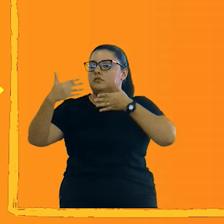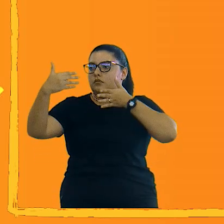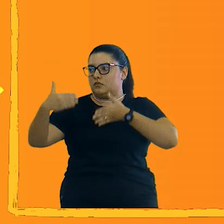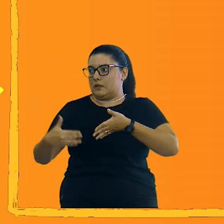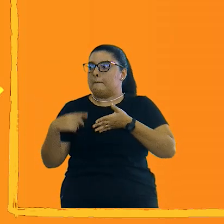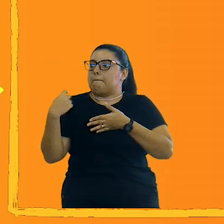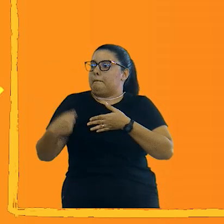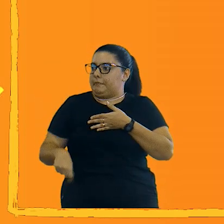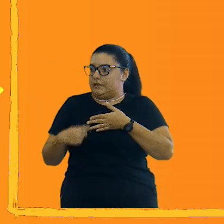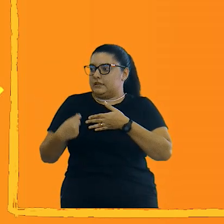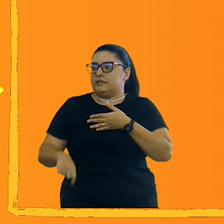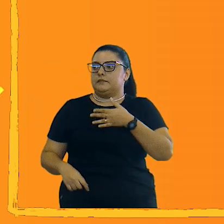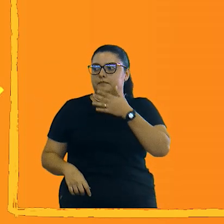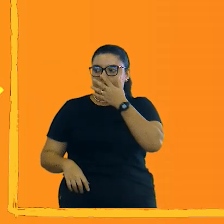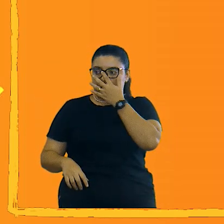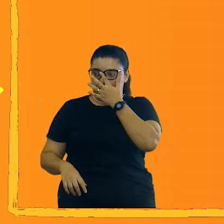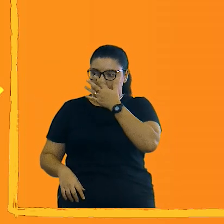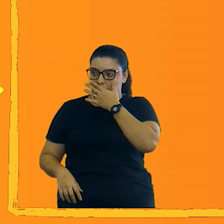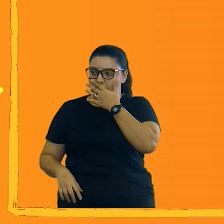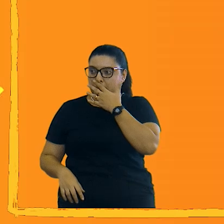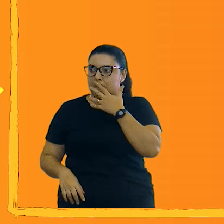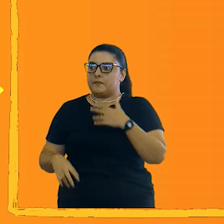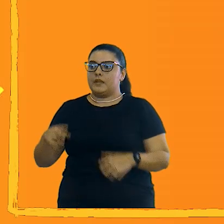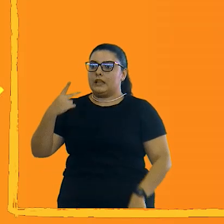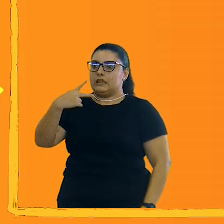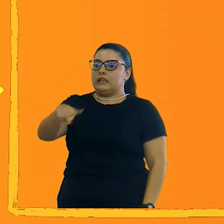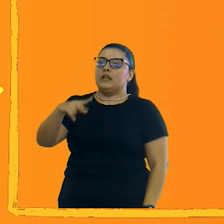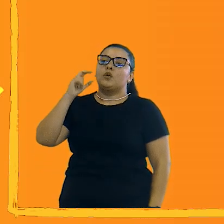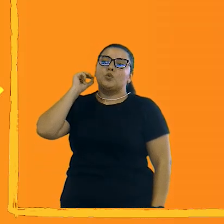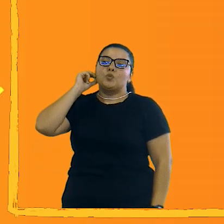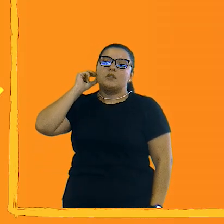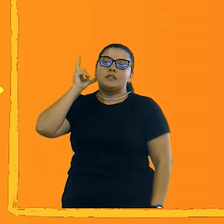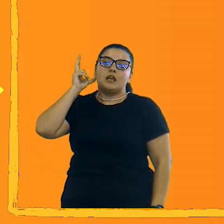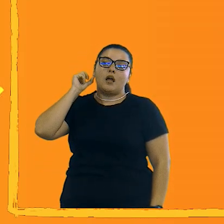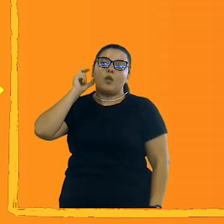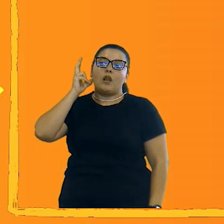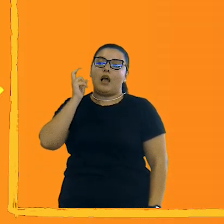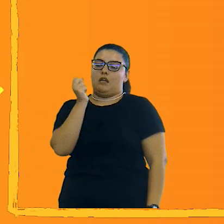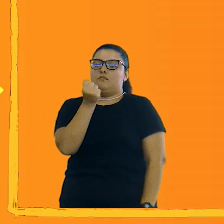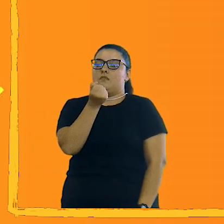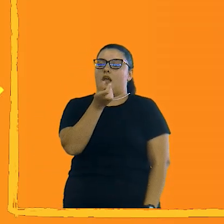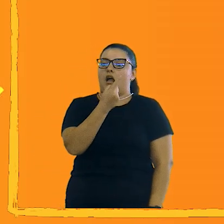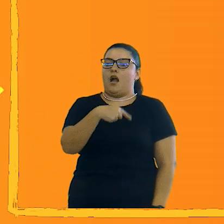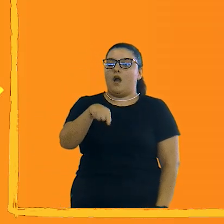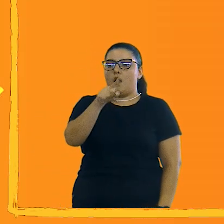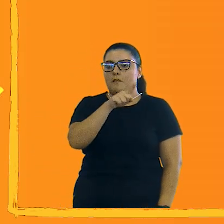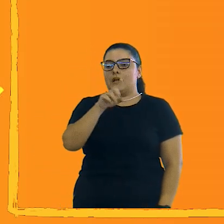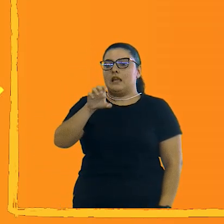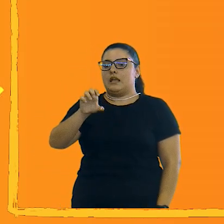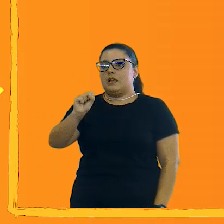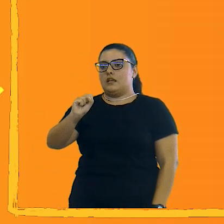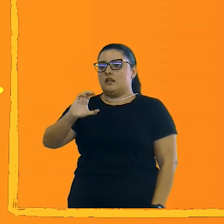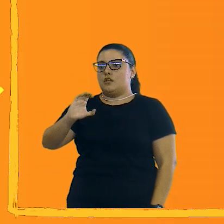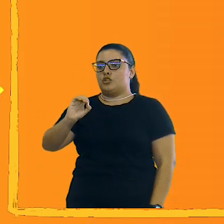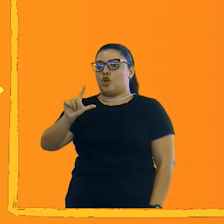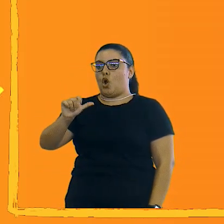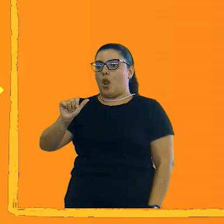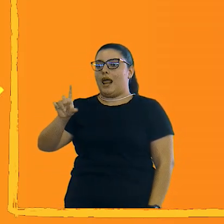se você precisar tá pega teu celular aí e segue @ escolademusicaonlinecomotoca